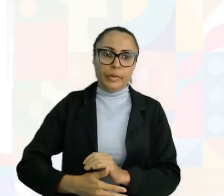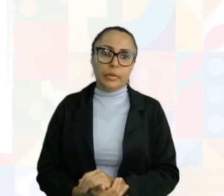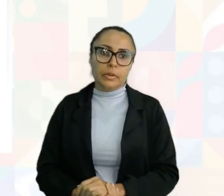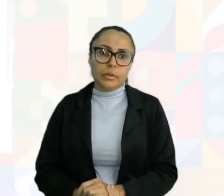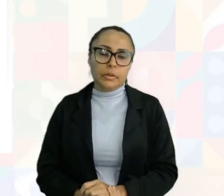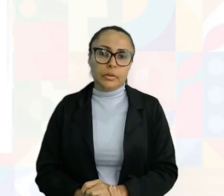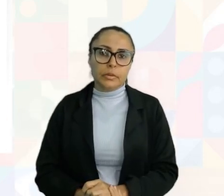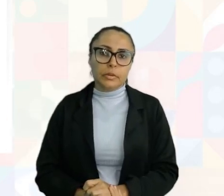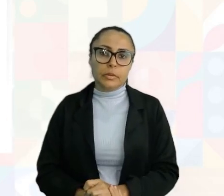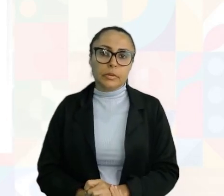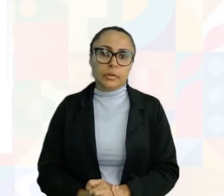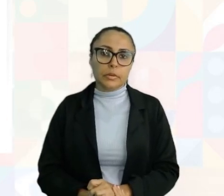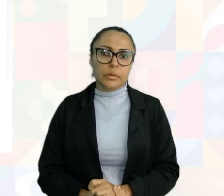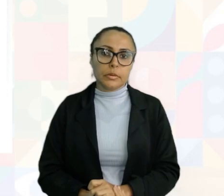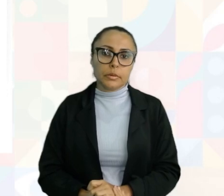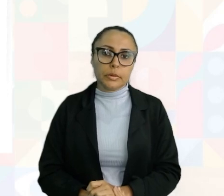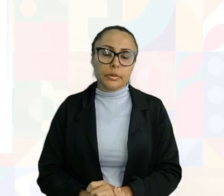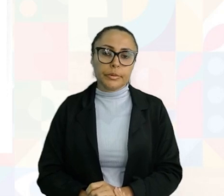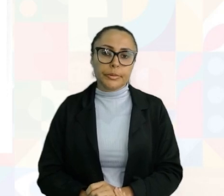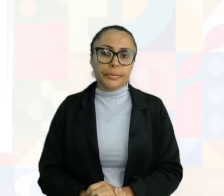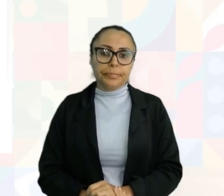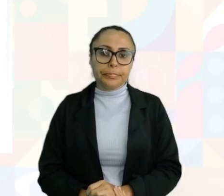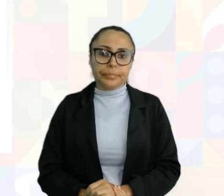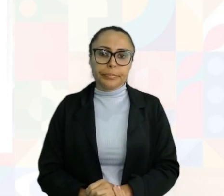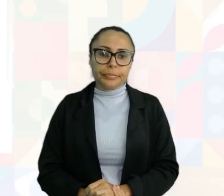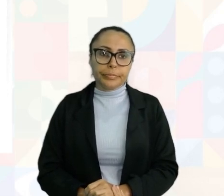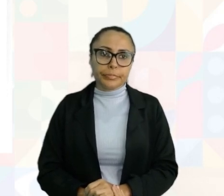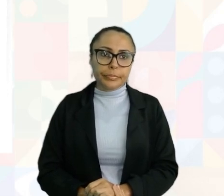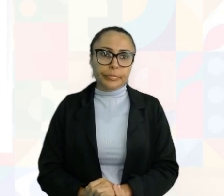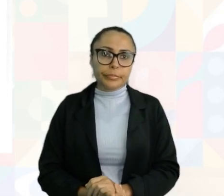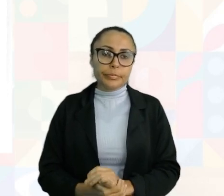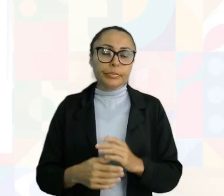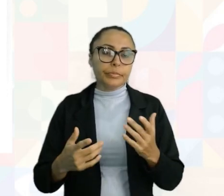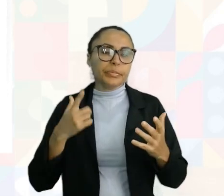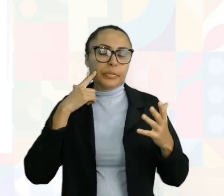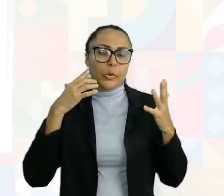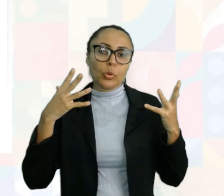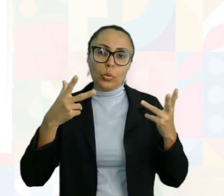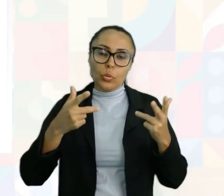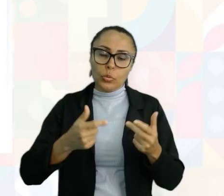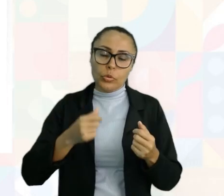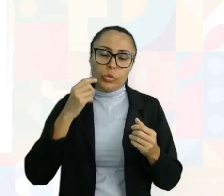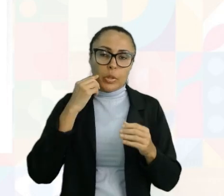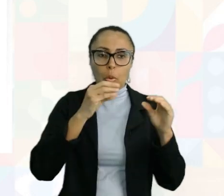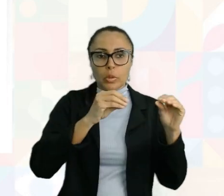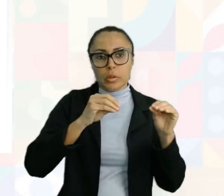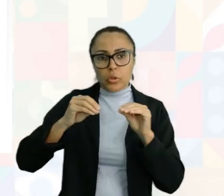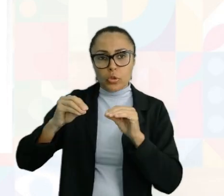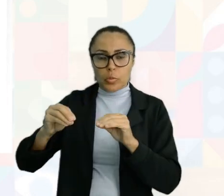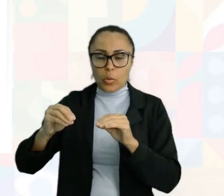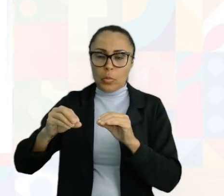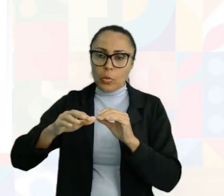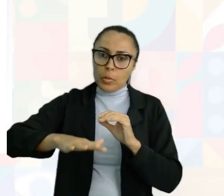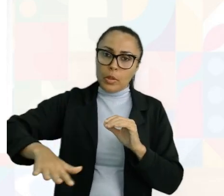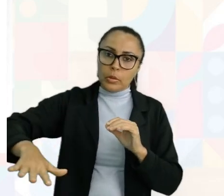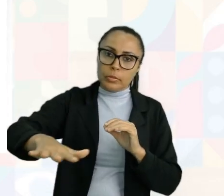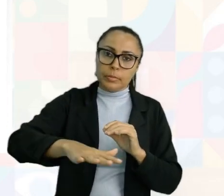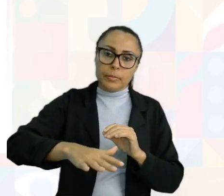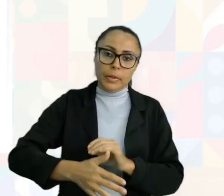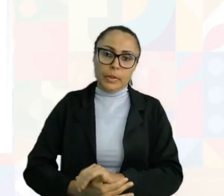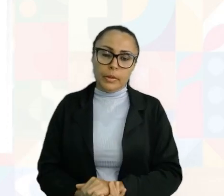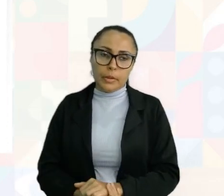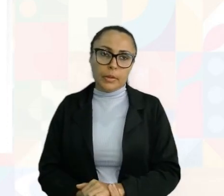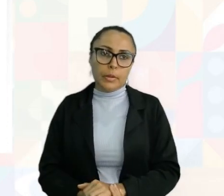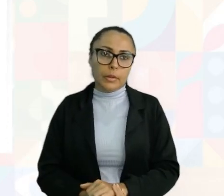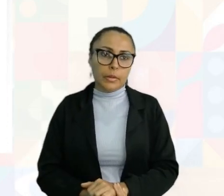num plano, um plano alfa, né? Então tudo a gente pode transpor para o plano, né? Numa projeção